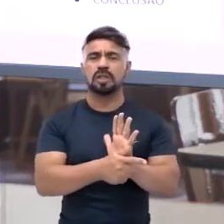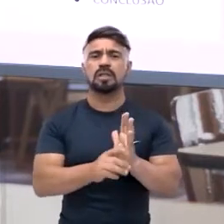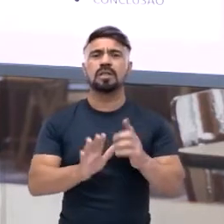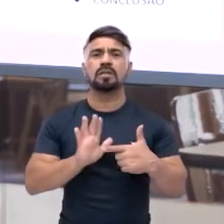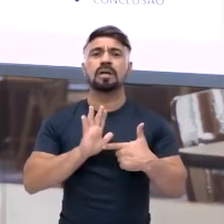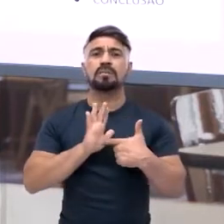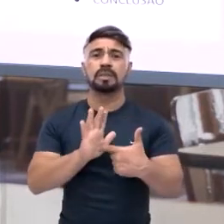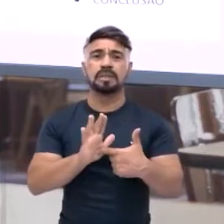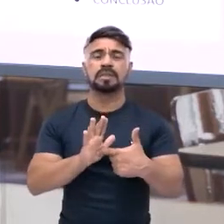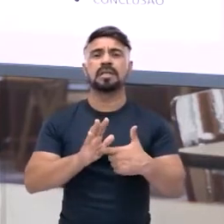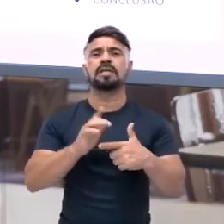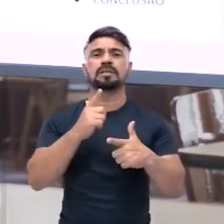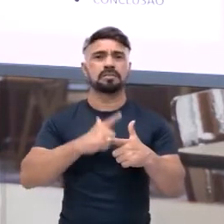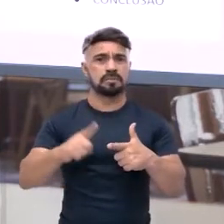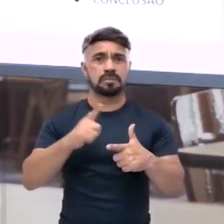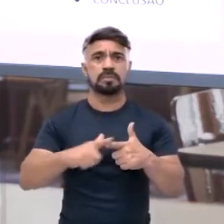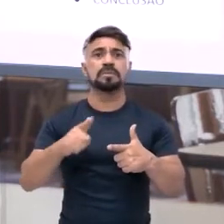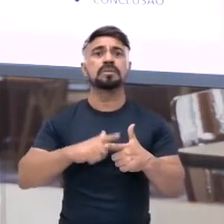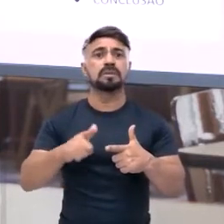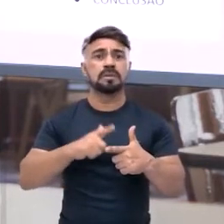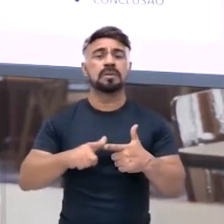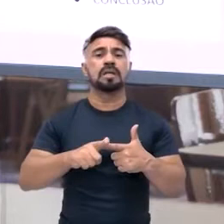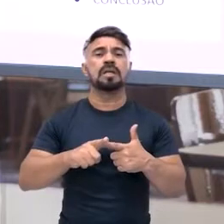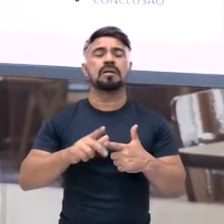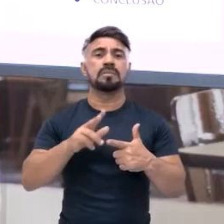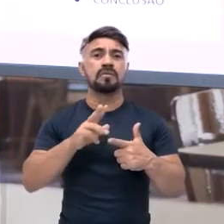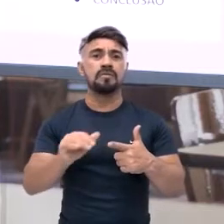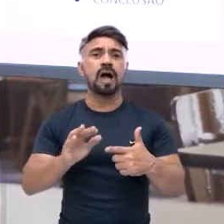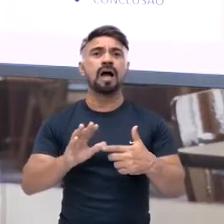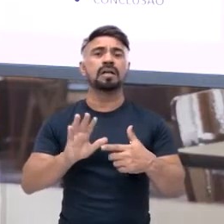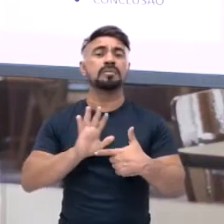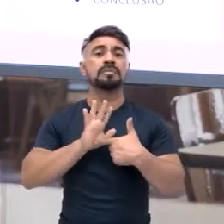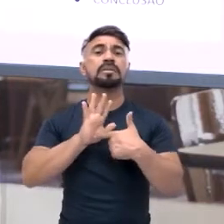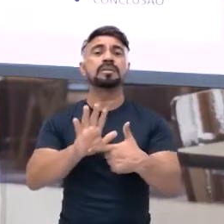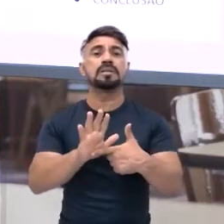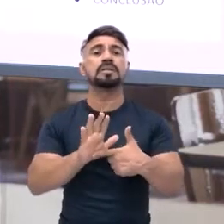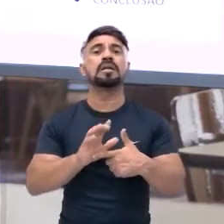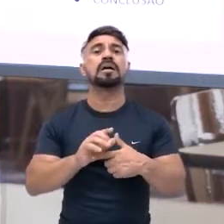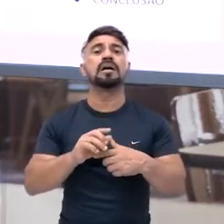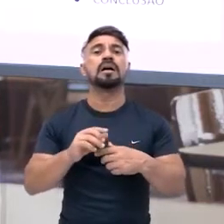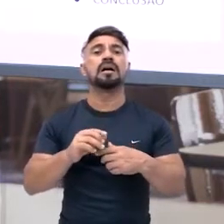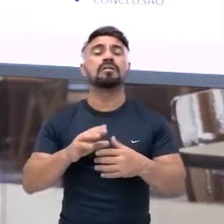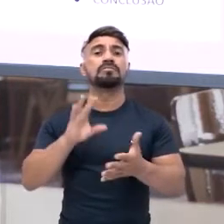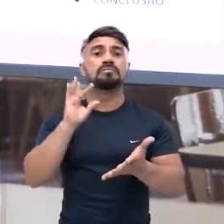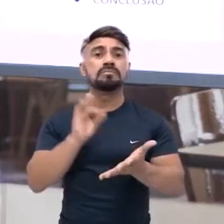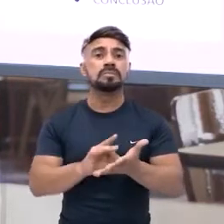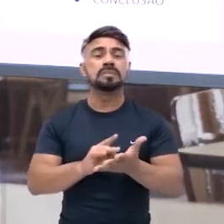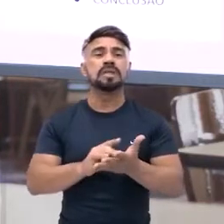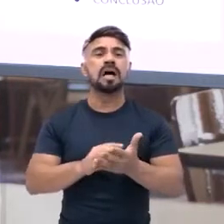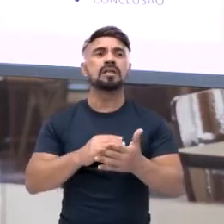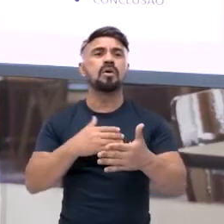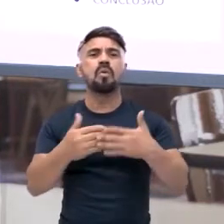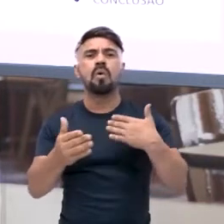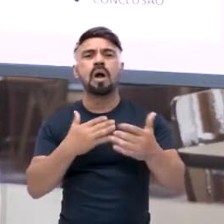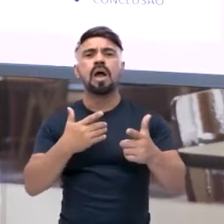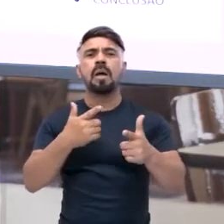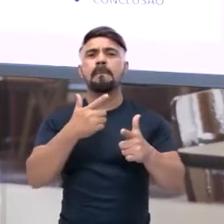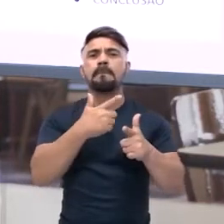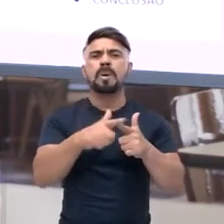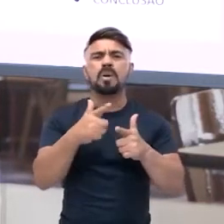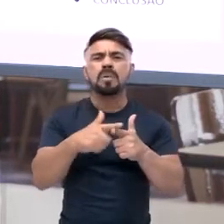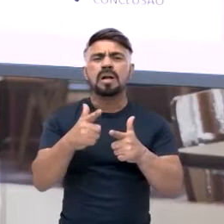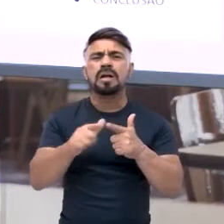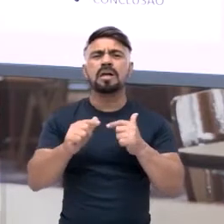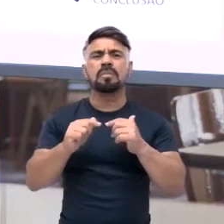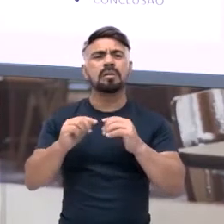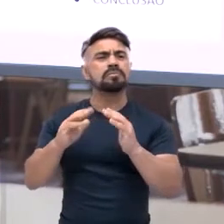meus queridos, apresenta um conflito. Todo gênero vai trazer para a gente, literalmente, algum probleminha